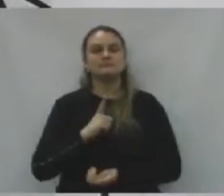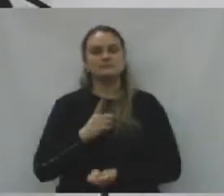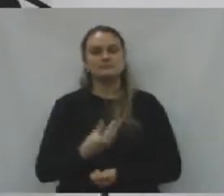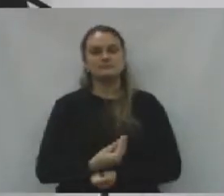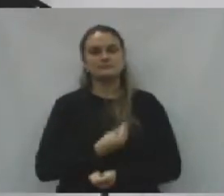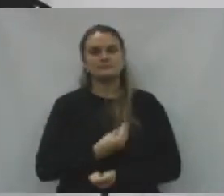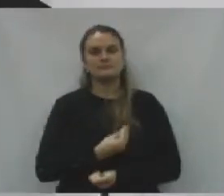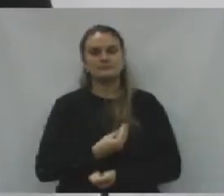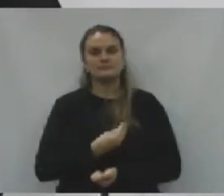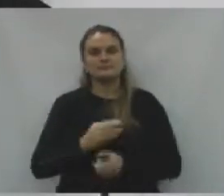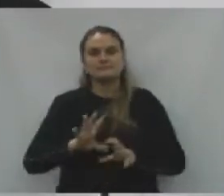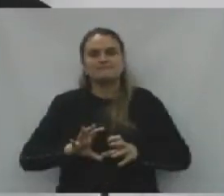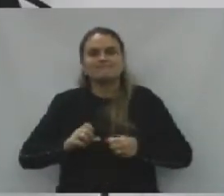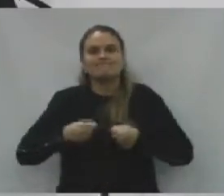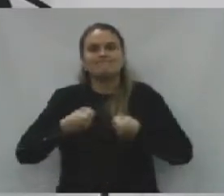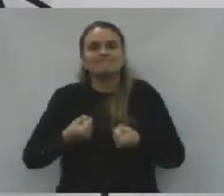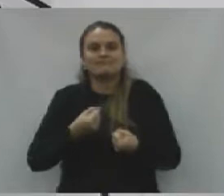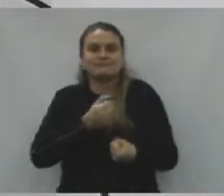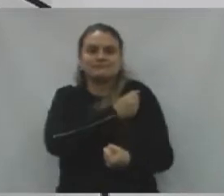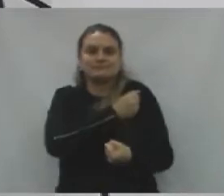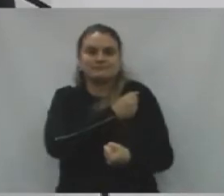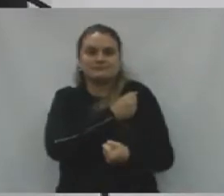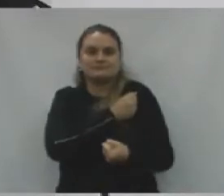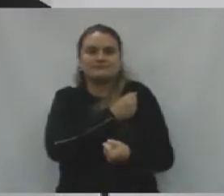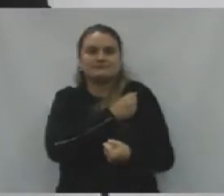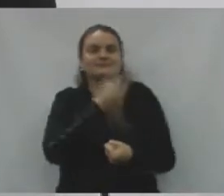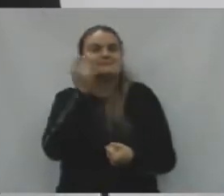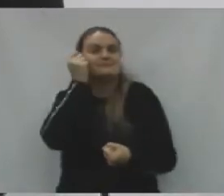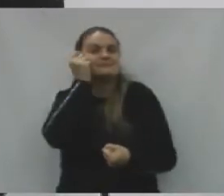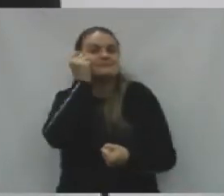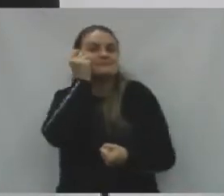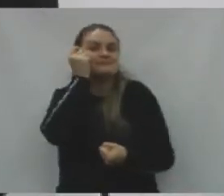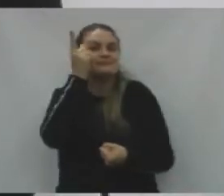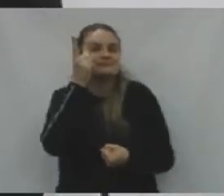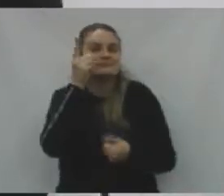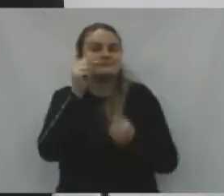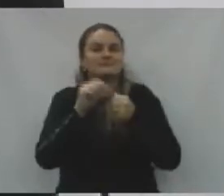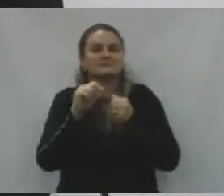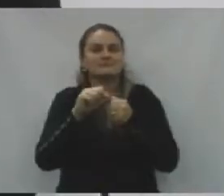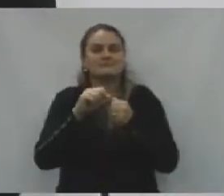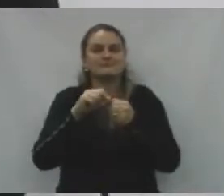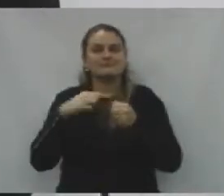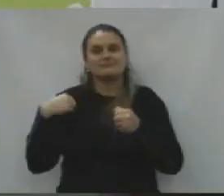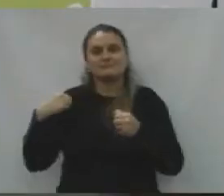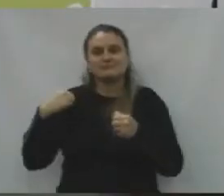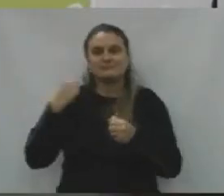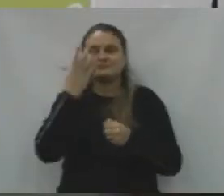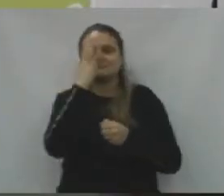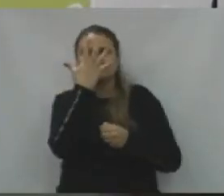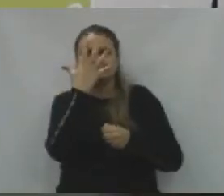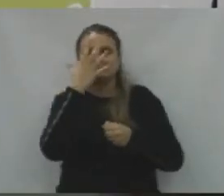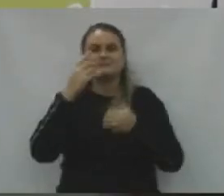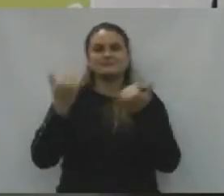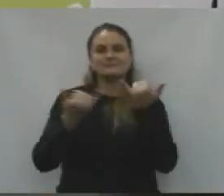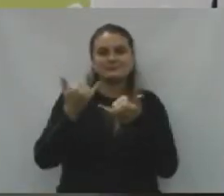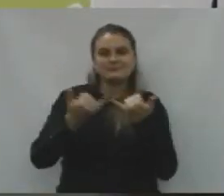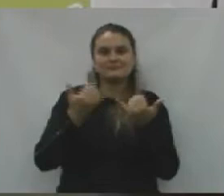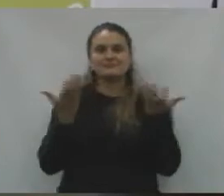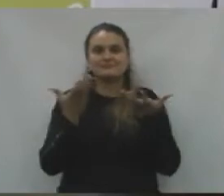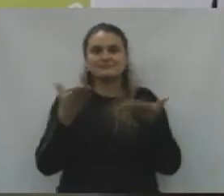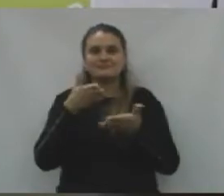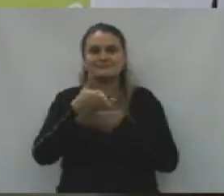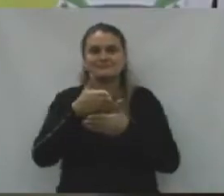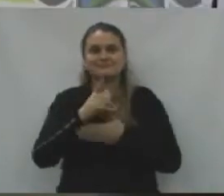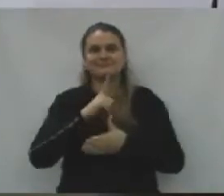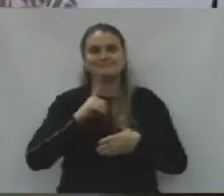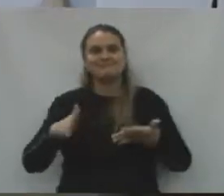A presença e o engajamento dos acadêmicos, inclusive nos mascotes, eles se vestem, eles brincam, eles querem